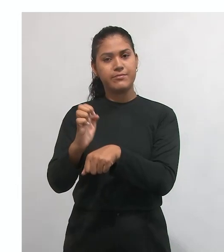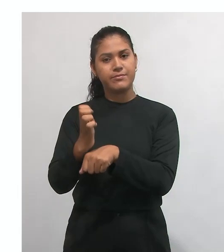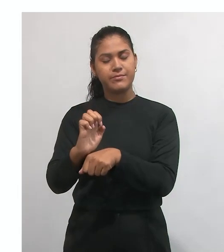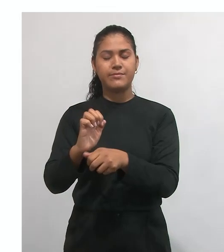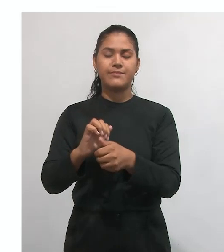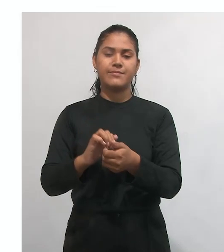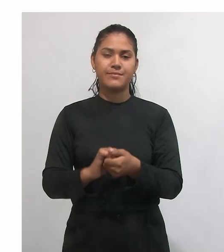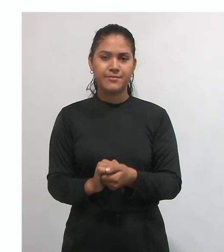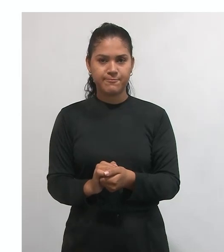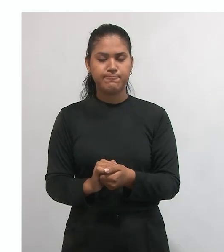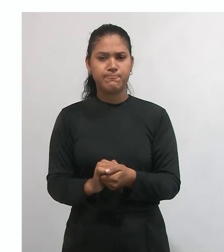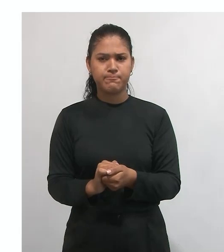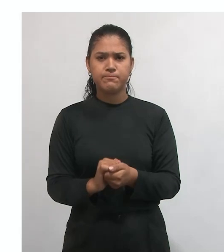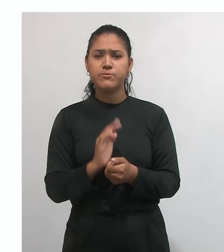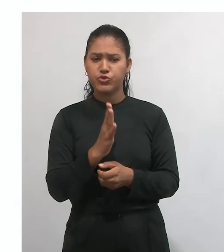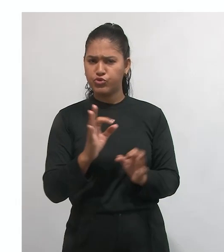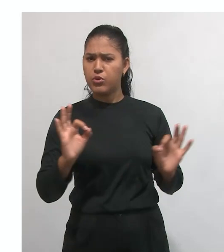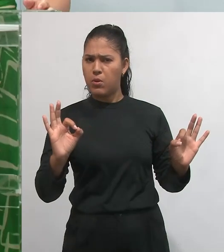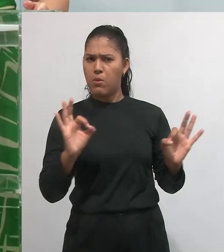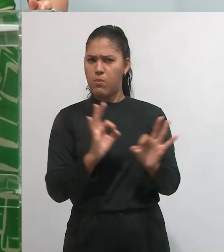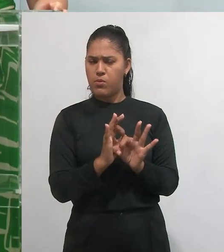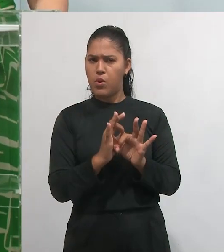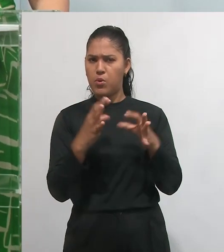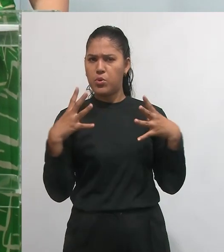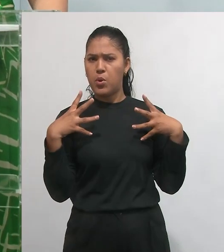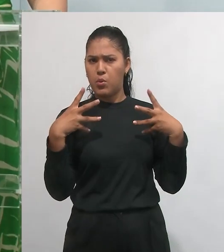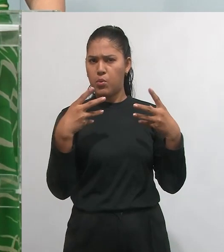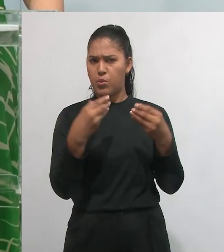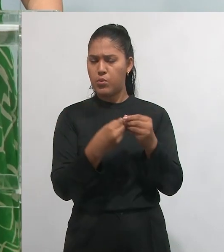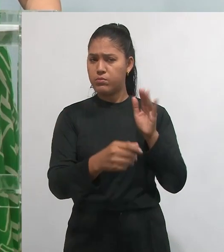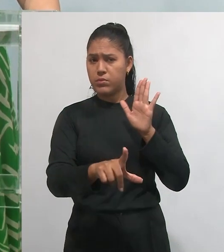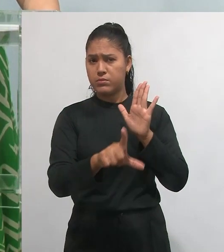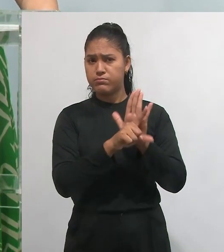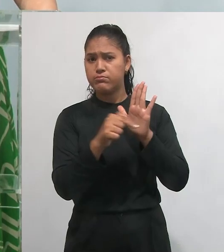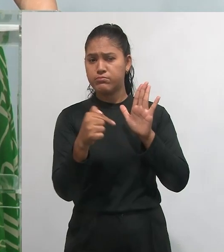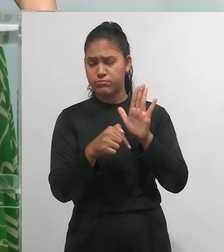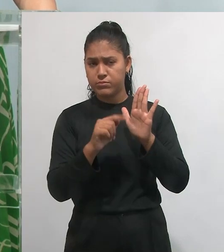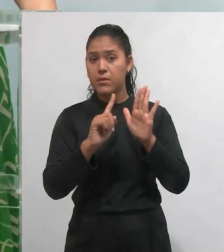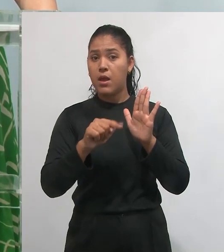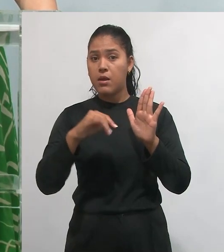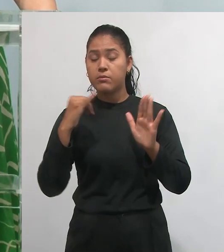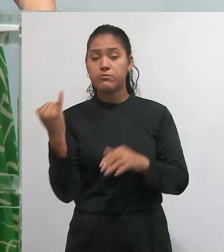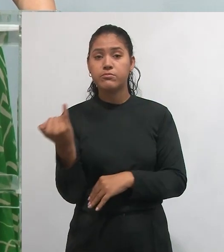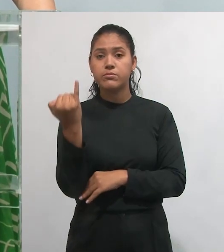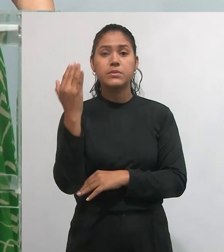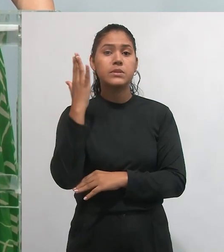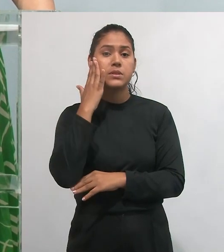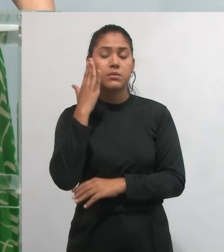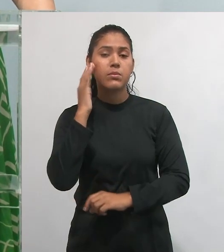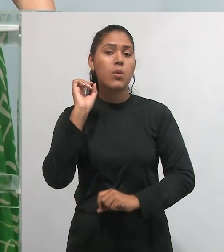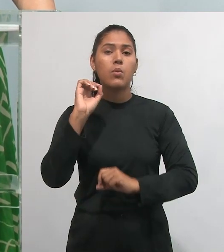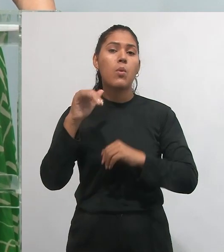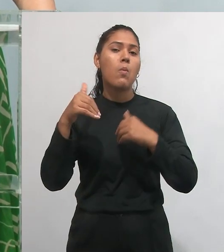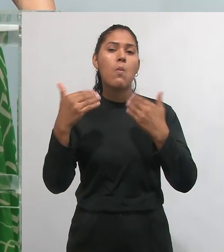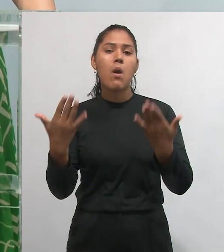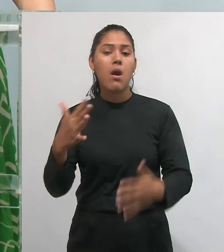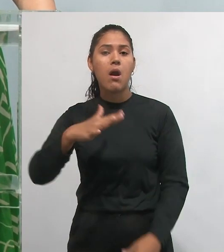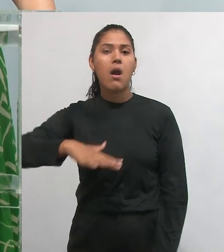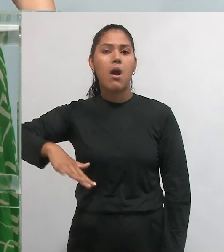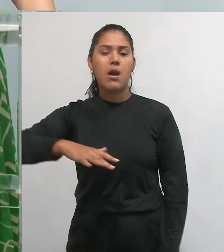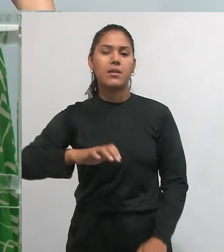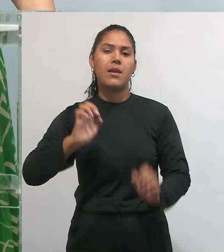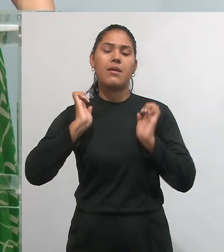estágio. Além do que está regulamentado na legislação, é importante entender os